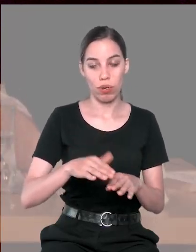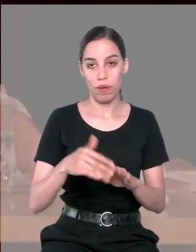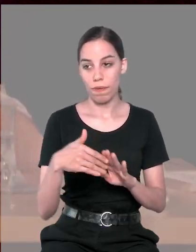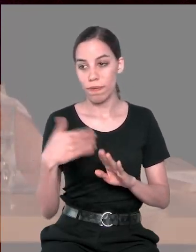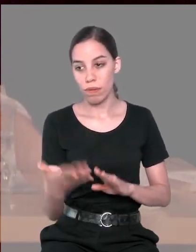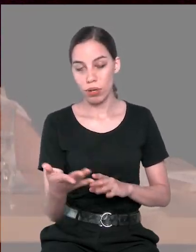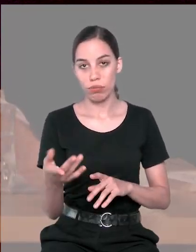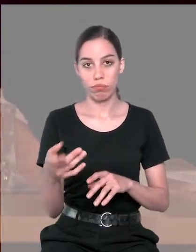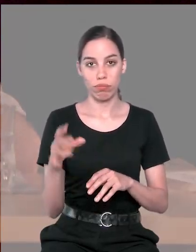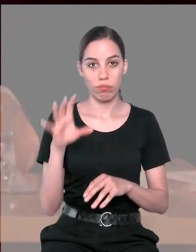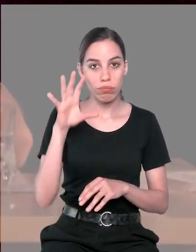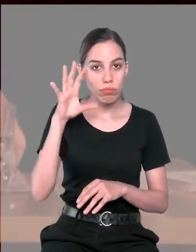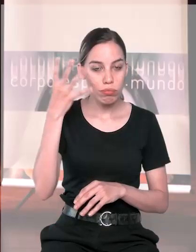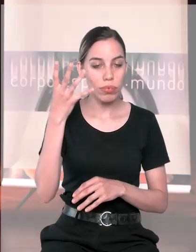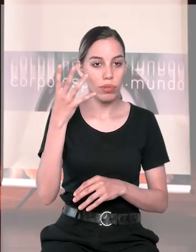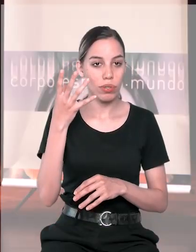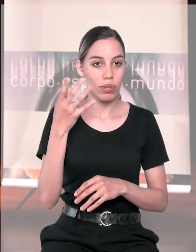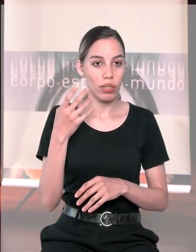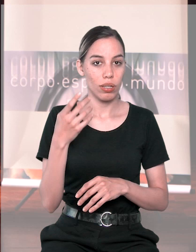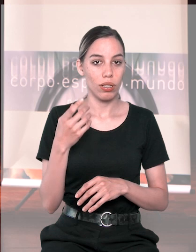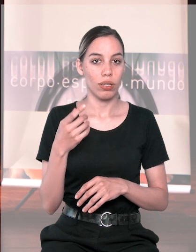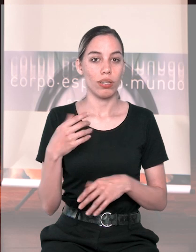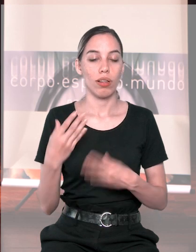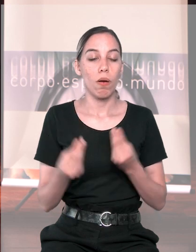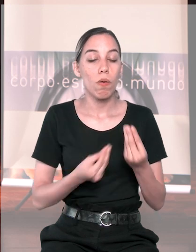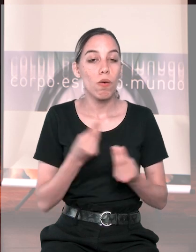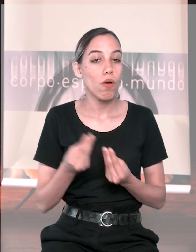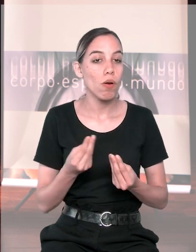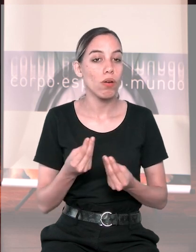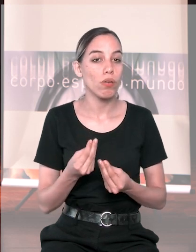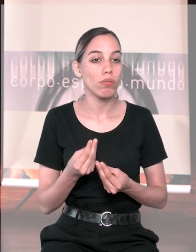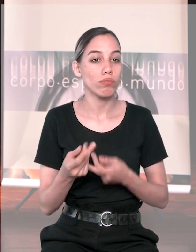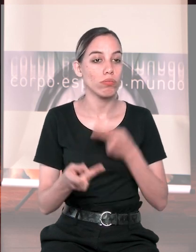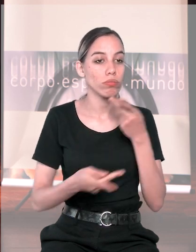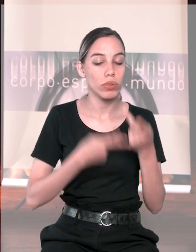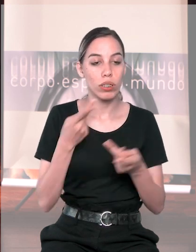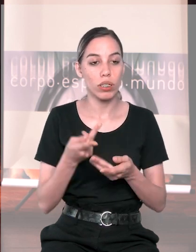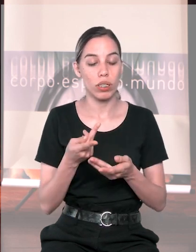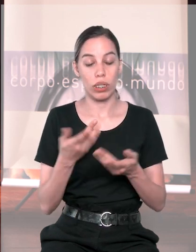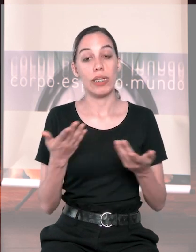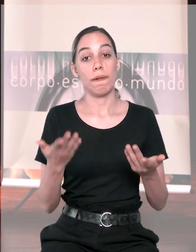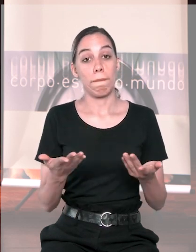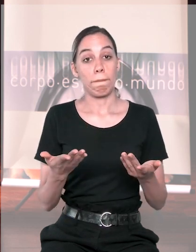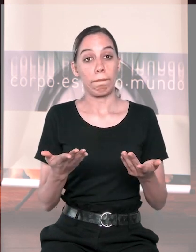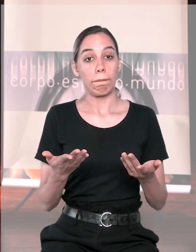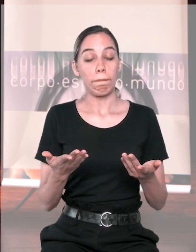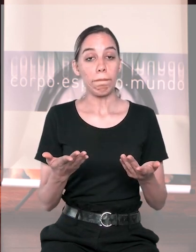realização. Então é como se o Valéry estivesse comentando. Vocês lembram aquela famosa história do Mallarmé com o Degas?